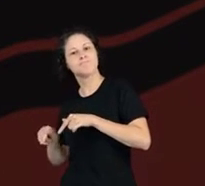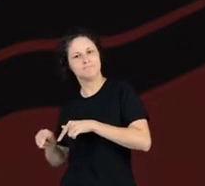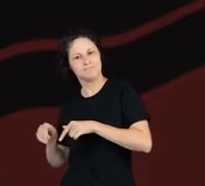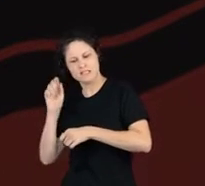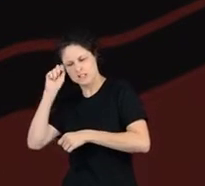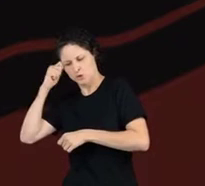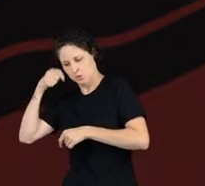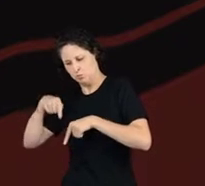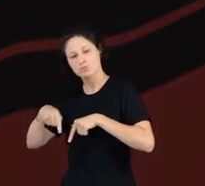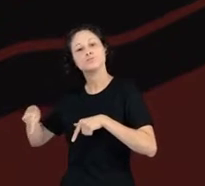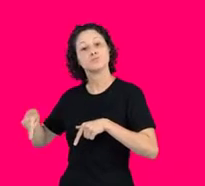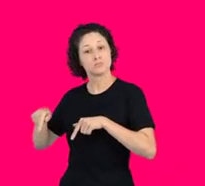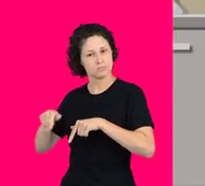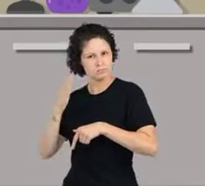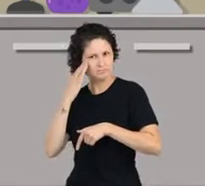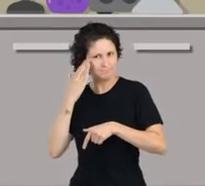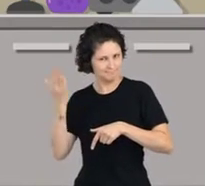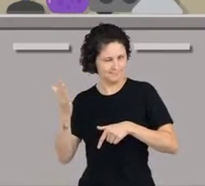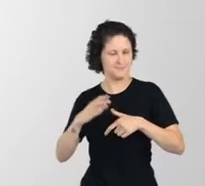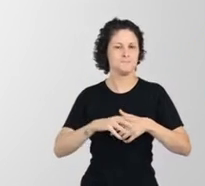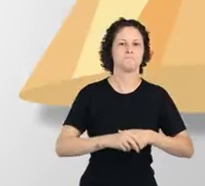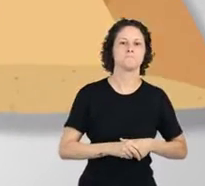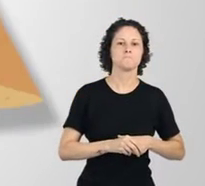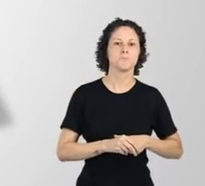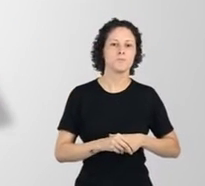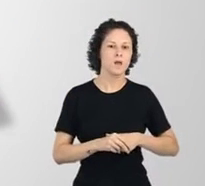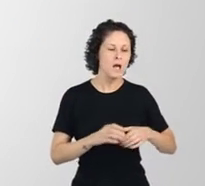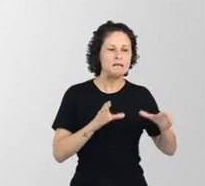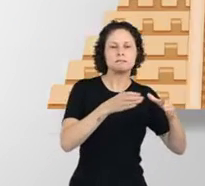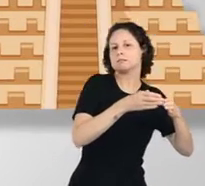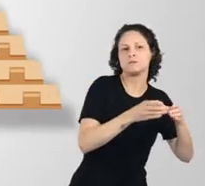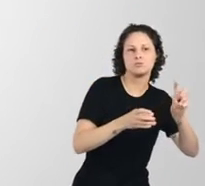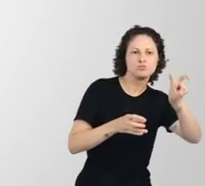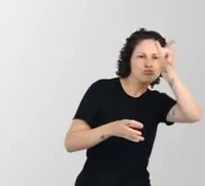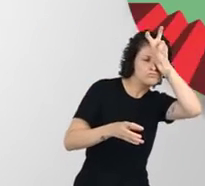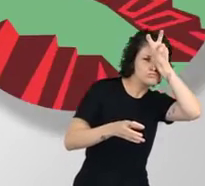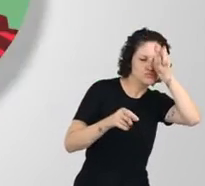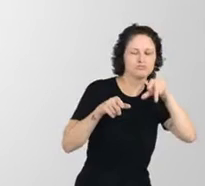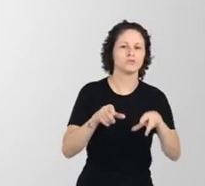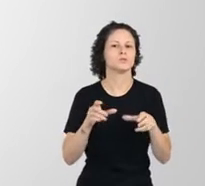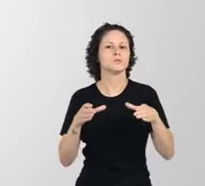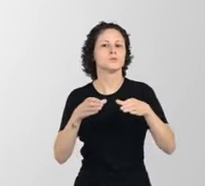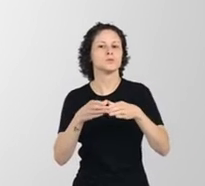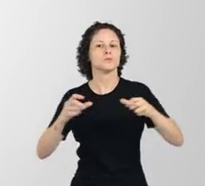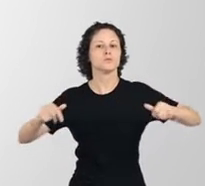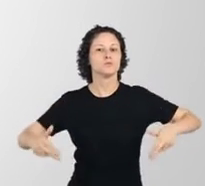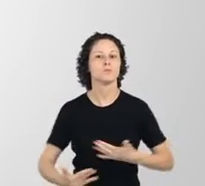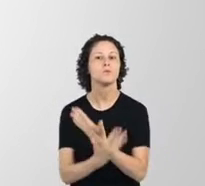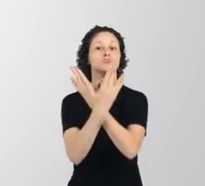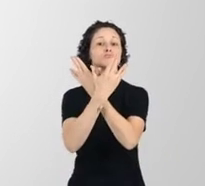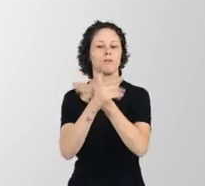líquido viscoso e escuro. As civilizações antigas, como os egípcios, os maias e os incas,